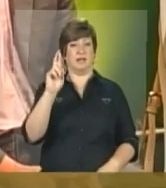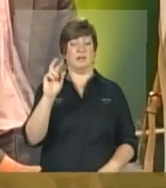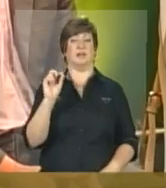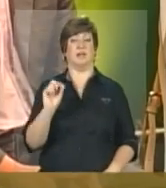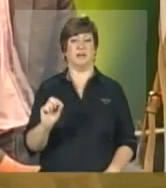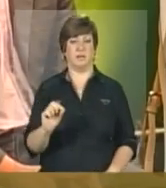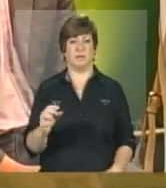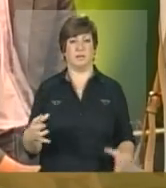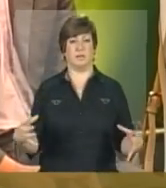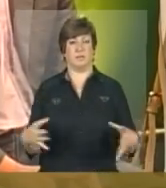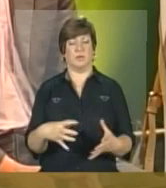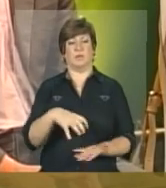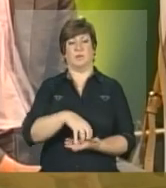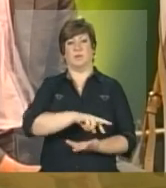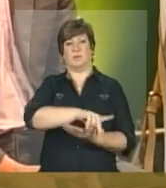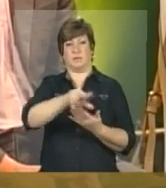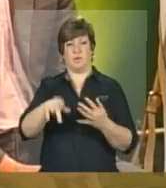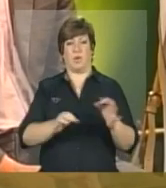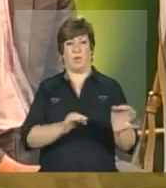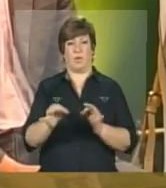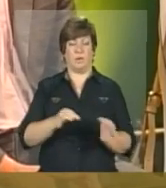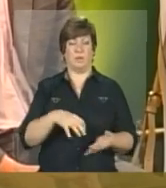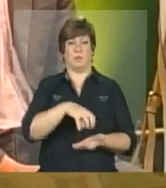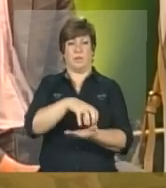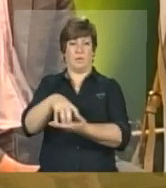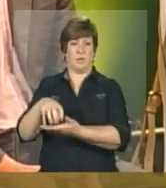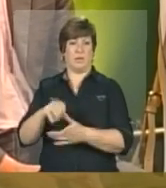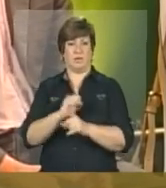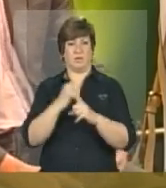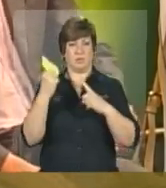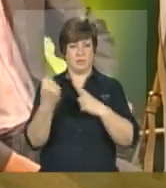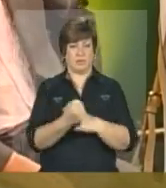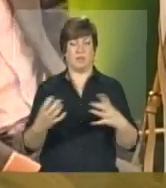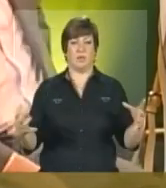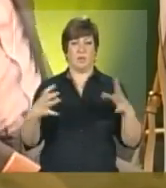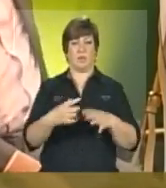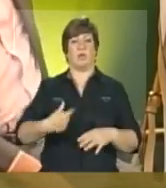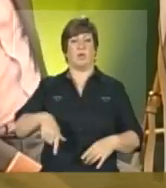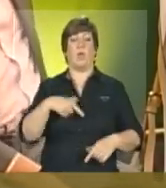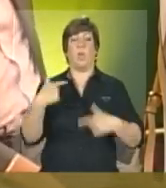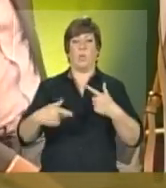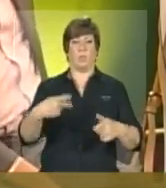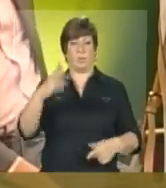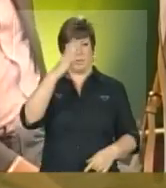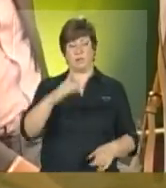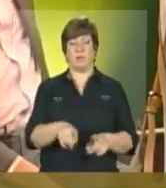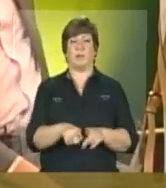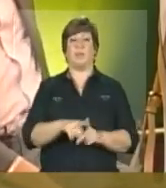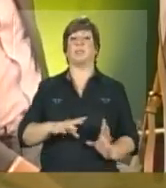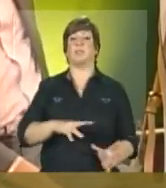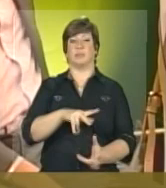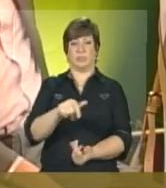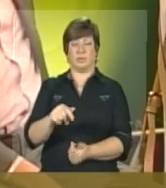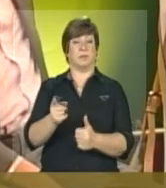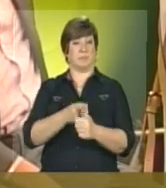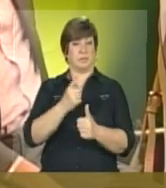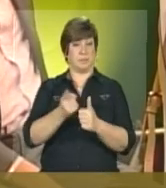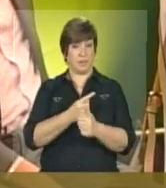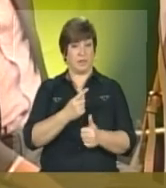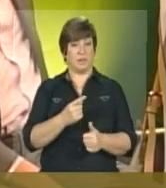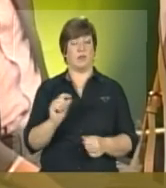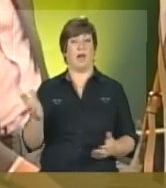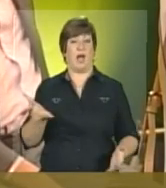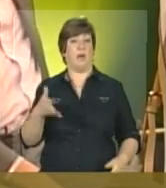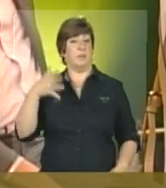amplo espectro das organizações e movimentos sociais que compõem nossas lutas no Brasil e no mundo. Primeiramente,